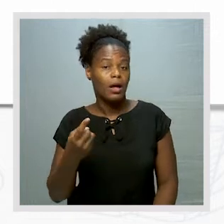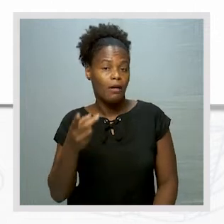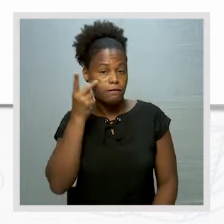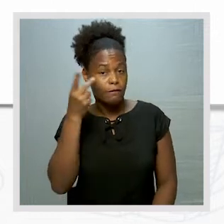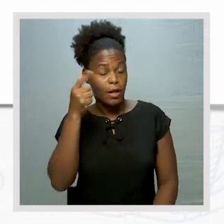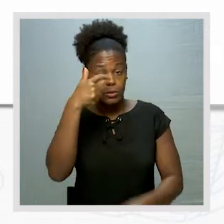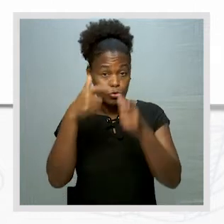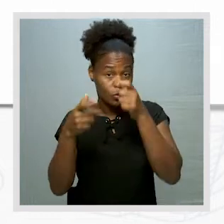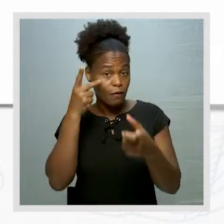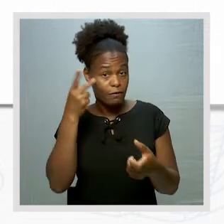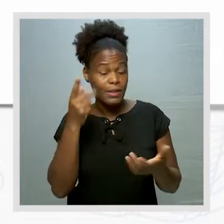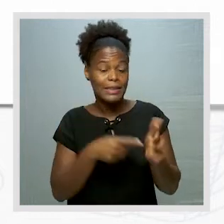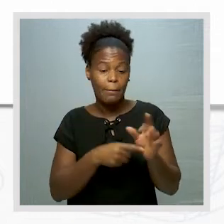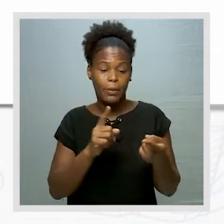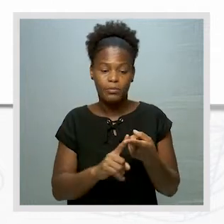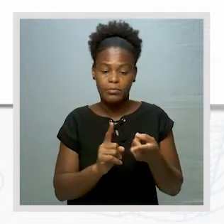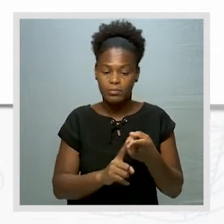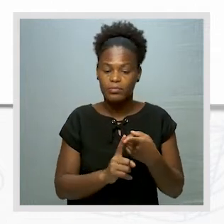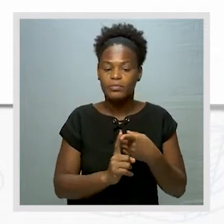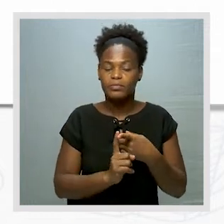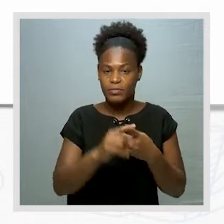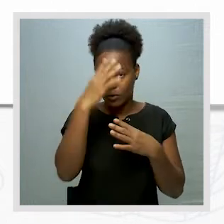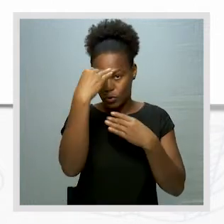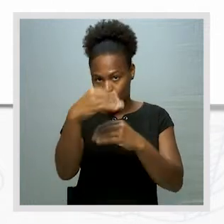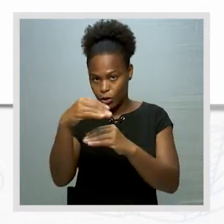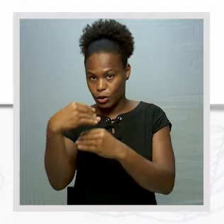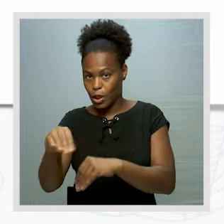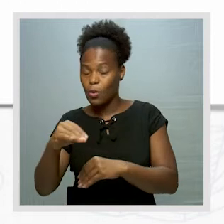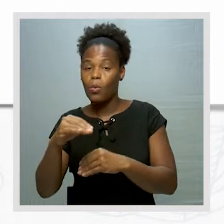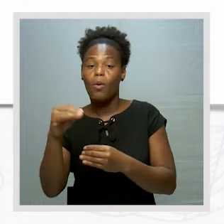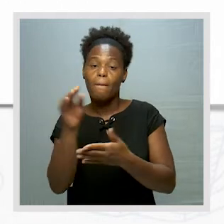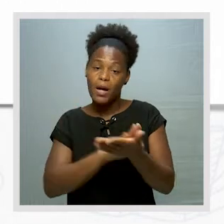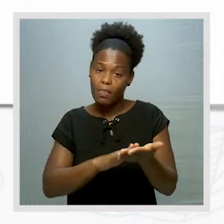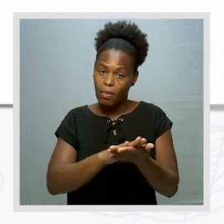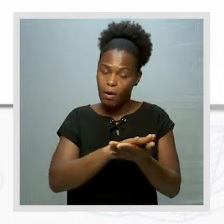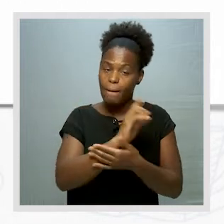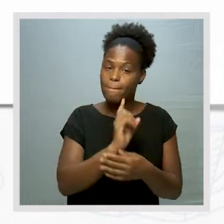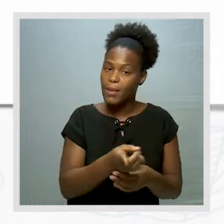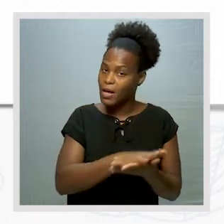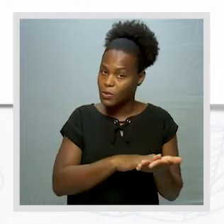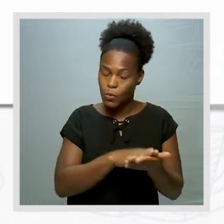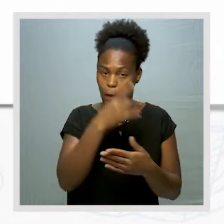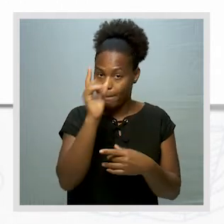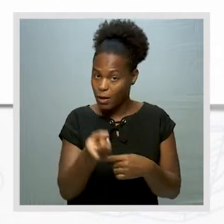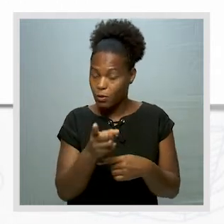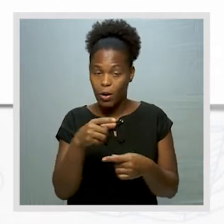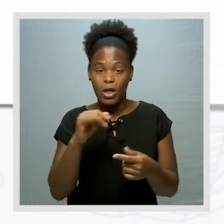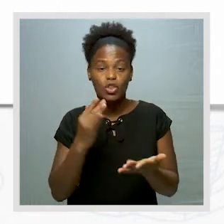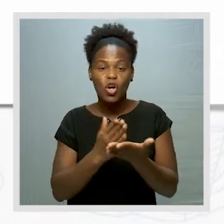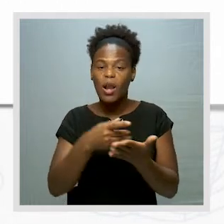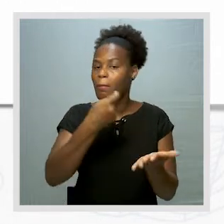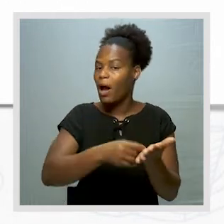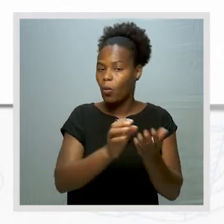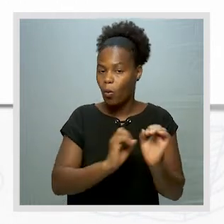a sobrevivência das pessoas, como, por exemplo, o ensino básico obrigatório, onde não se paga as